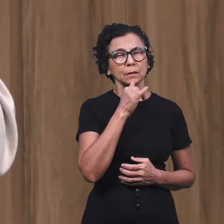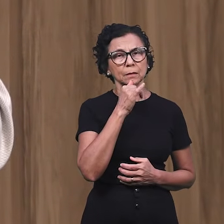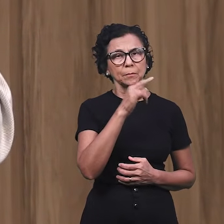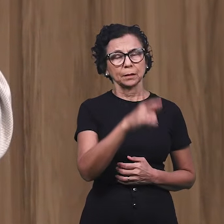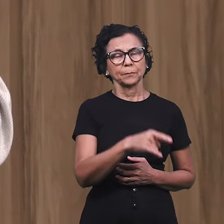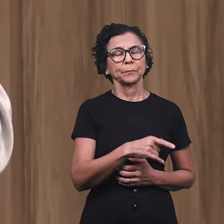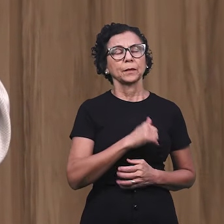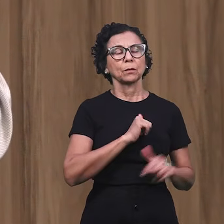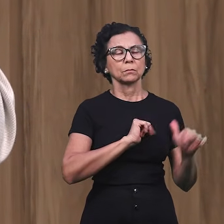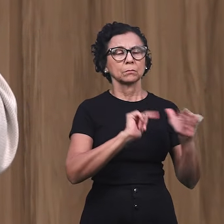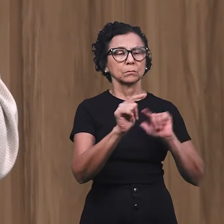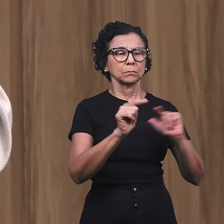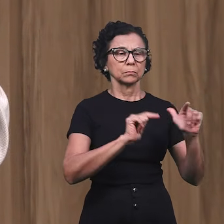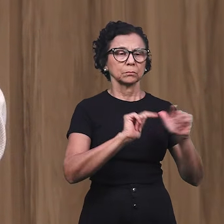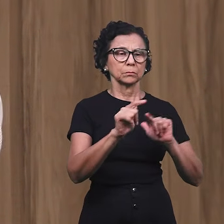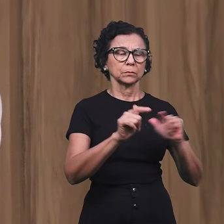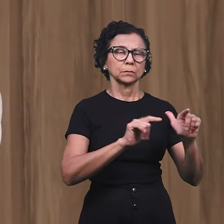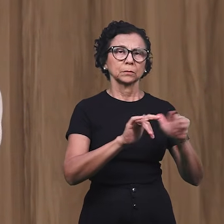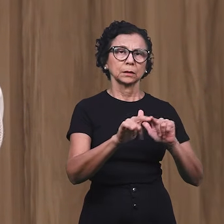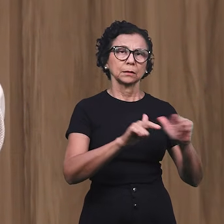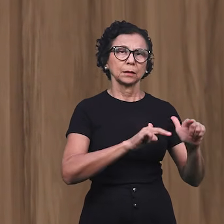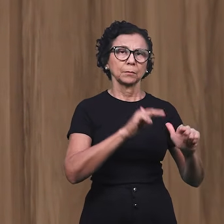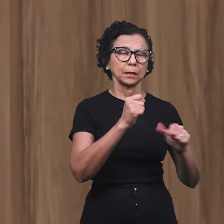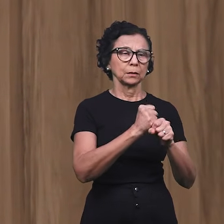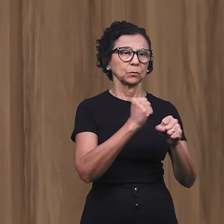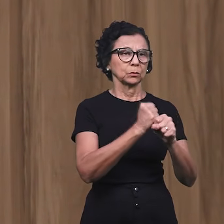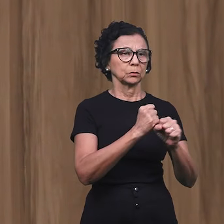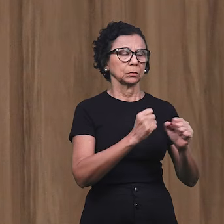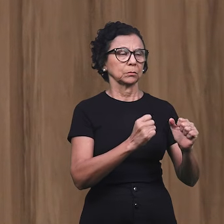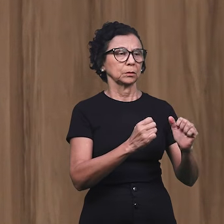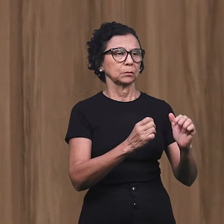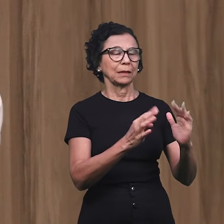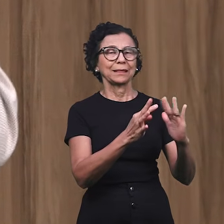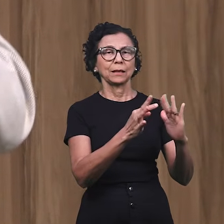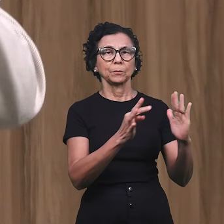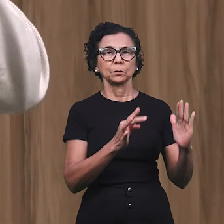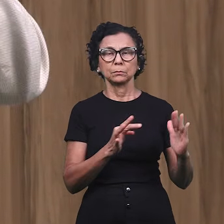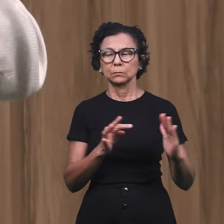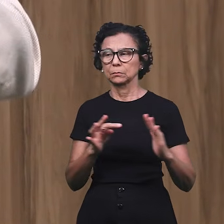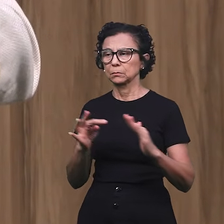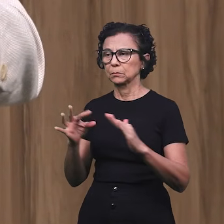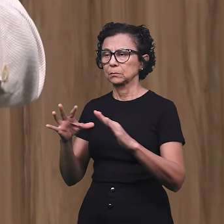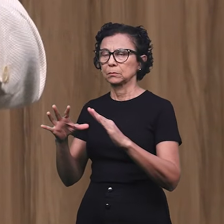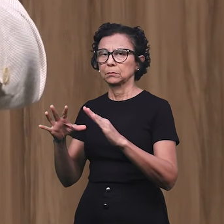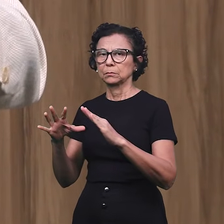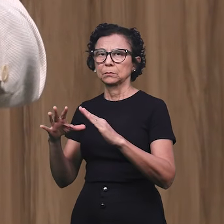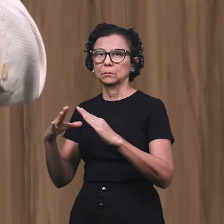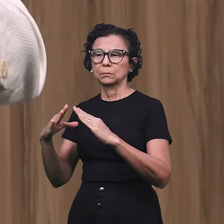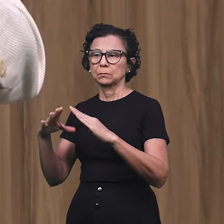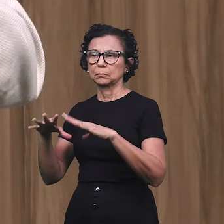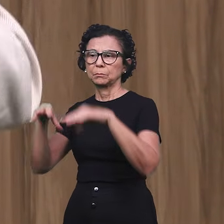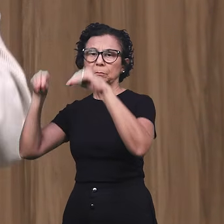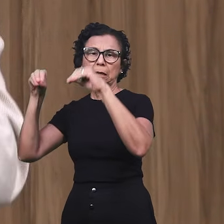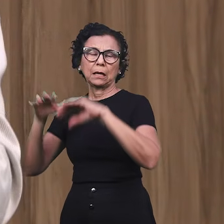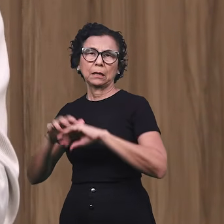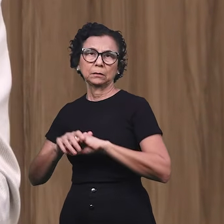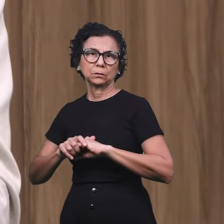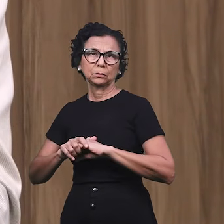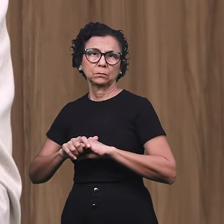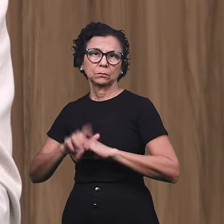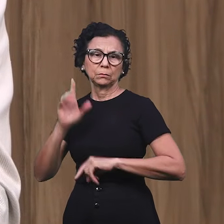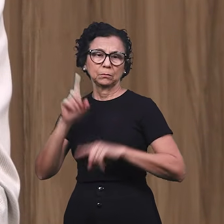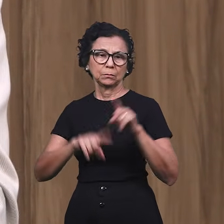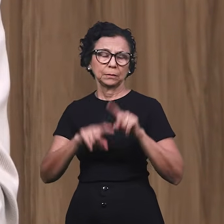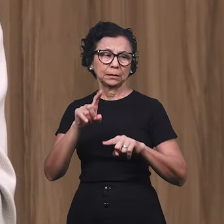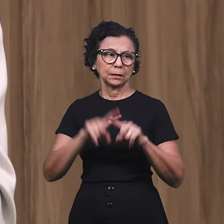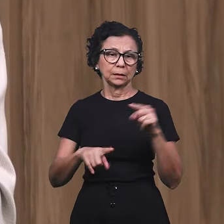seja, Deus está fazendo a obra na igreja, mas o mesmo Deus está fazendo a obra na nossa casa. Glória a Jesus. Glória a Deus. Muito bom. E o